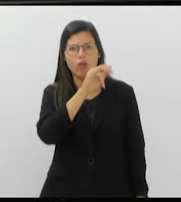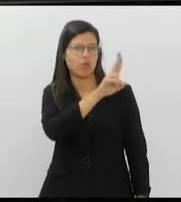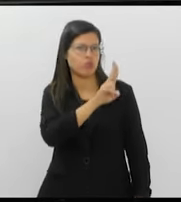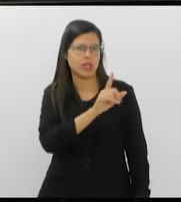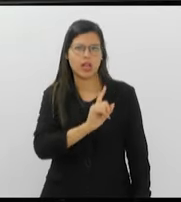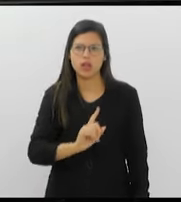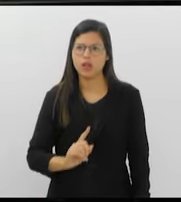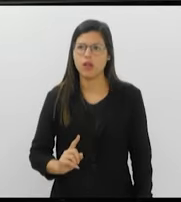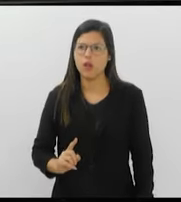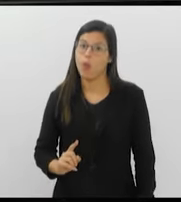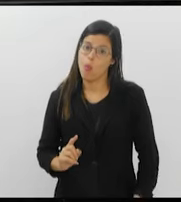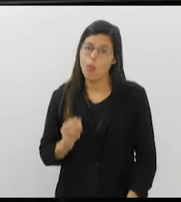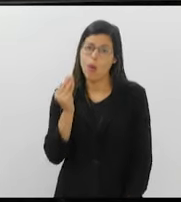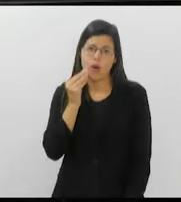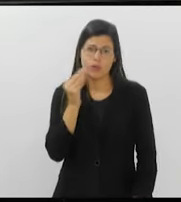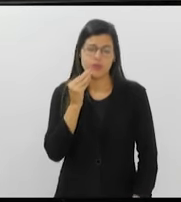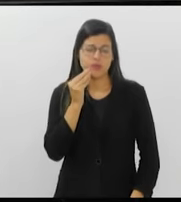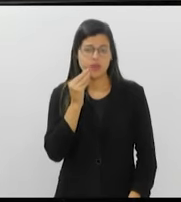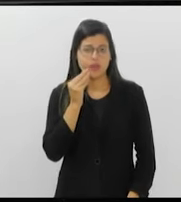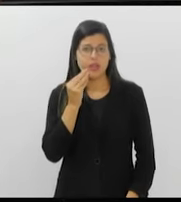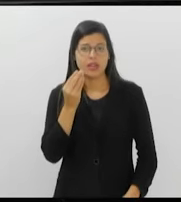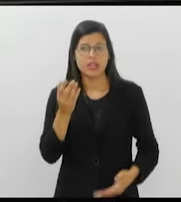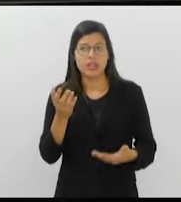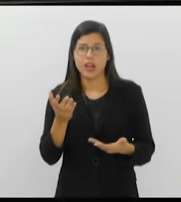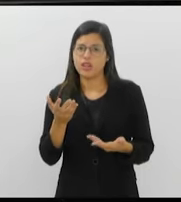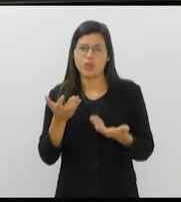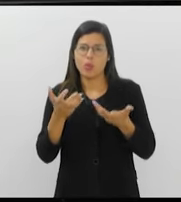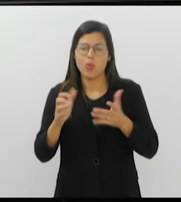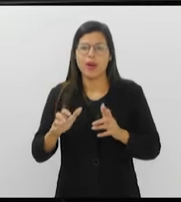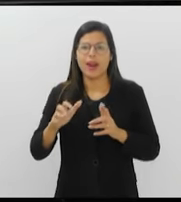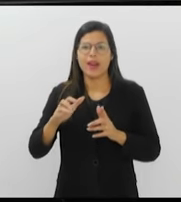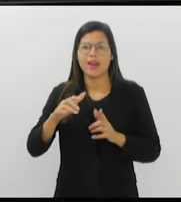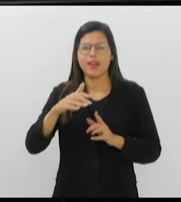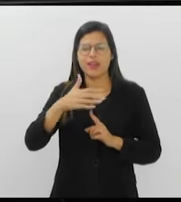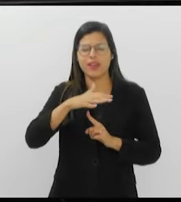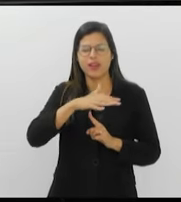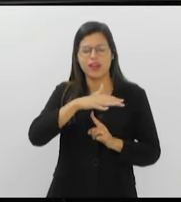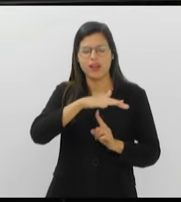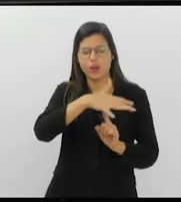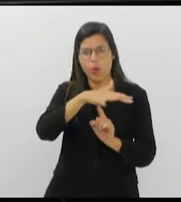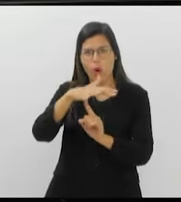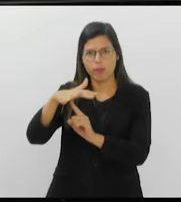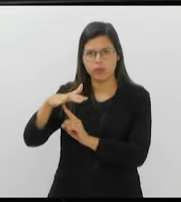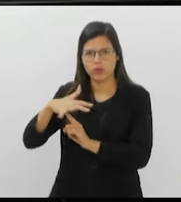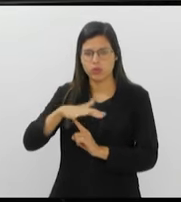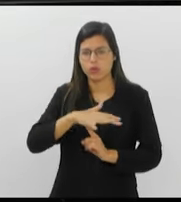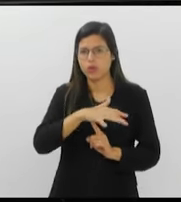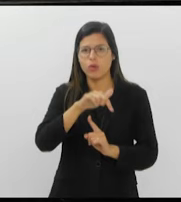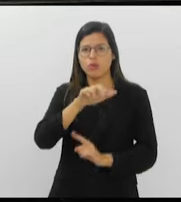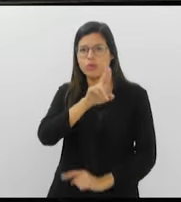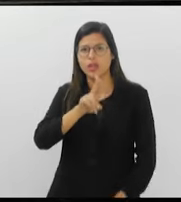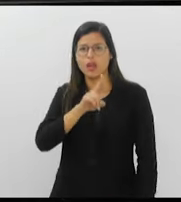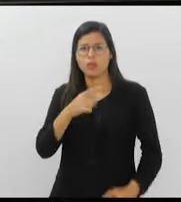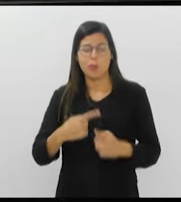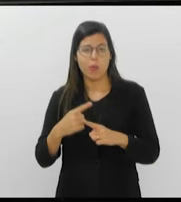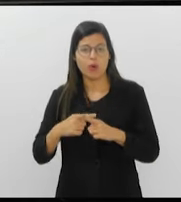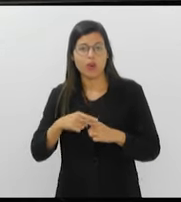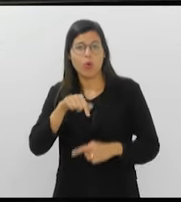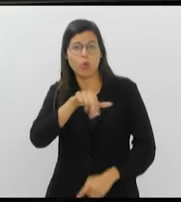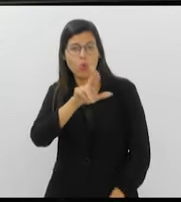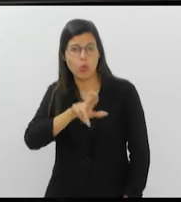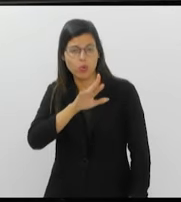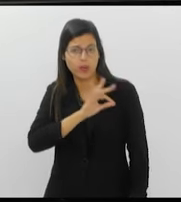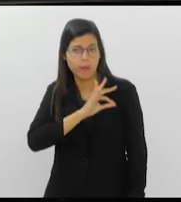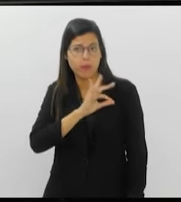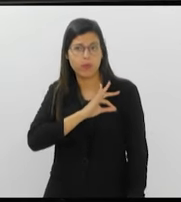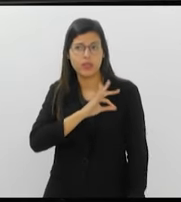É claro que eles querem que os helicópteros não sejam usados. Porque quando os helicópteros são usados, os policiais